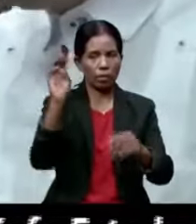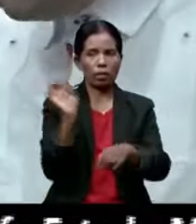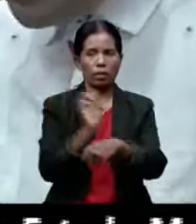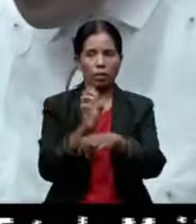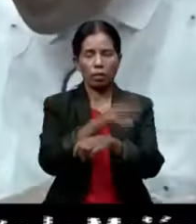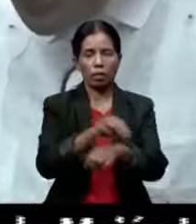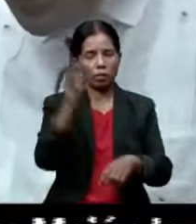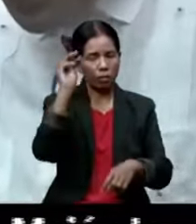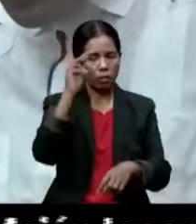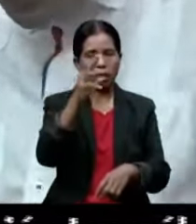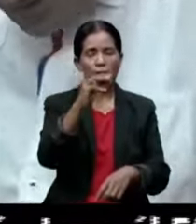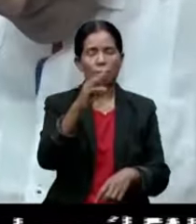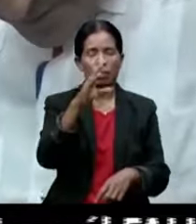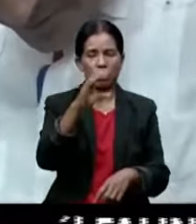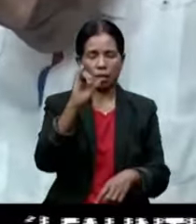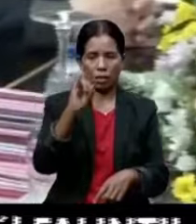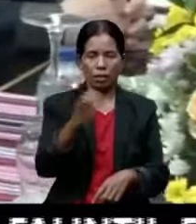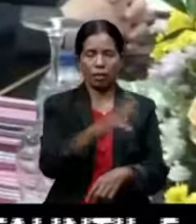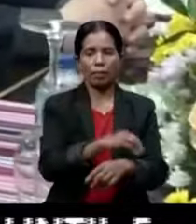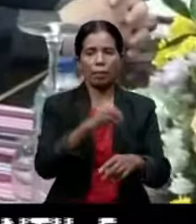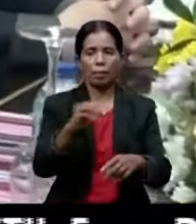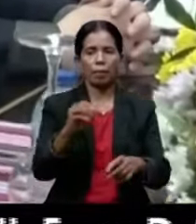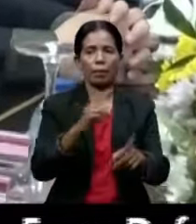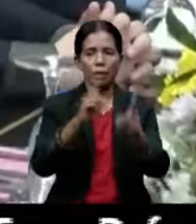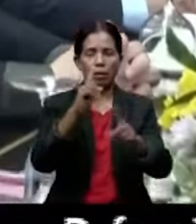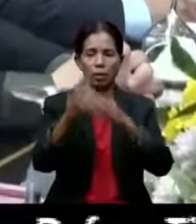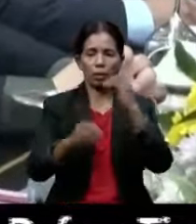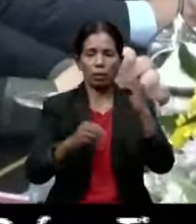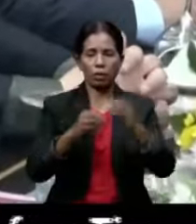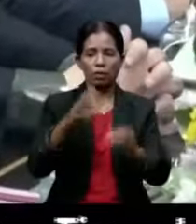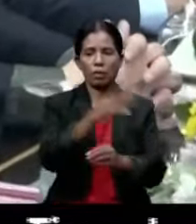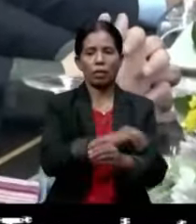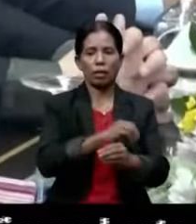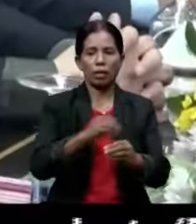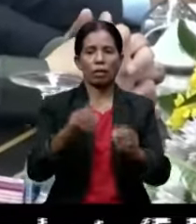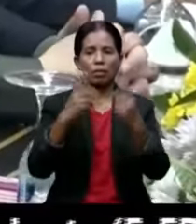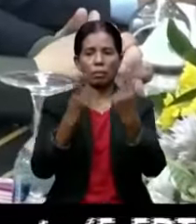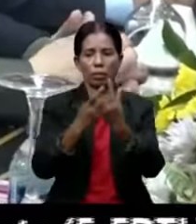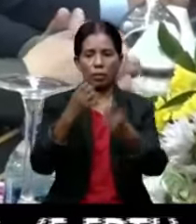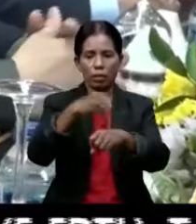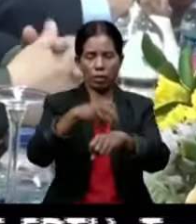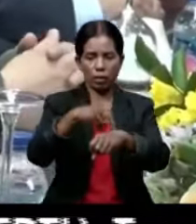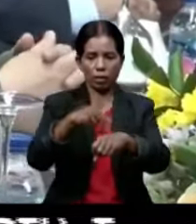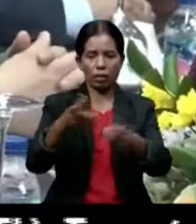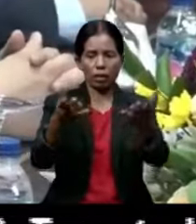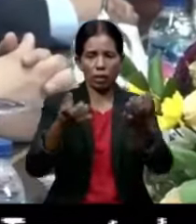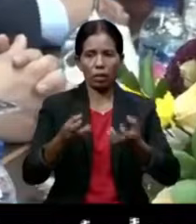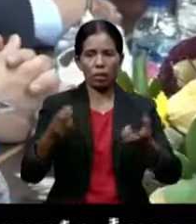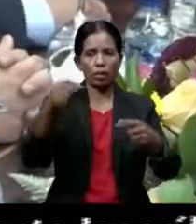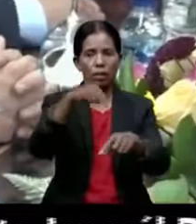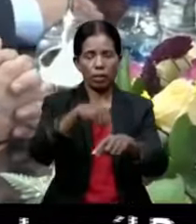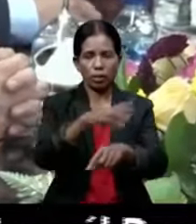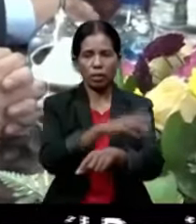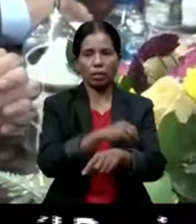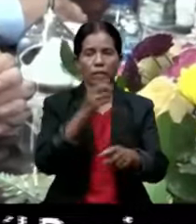no ministro Turismo Ambiente Francisco Calboadilai, onde coalia com a investimento na companhia internacional Siracarca tu investe, liu e a